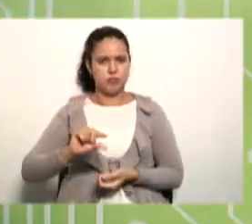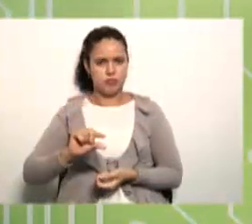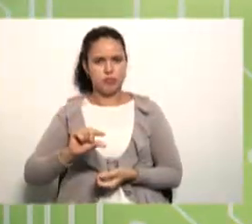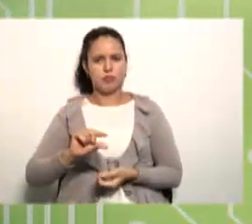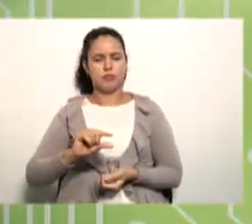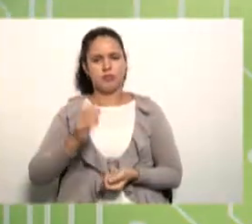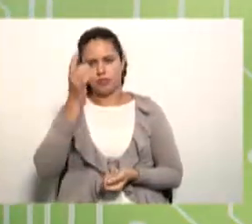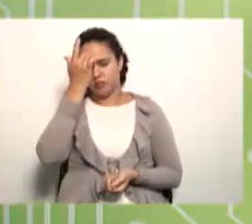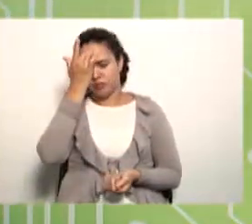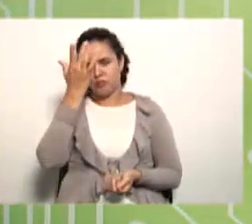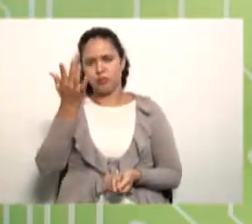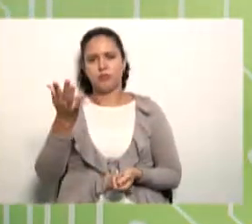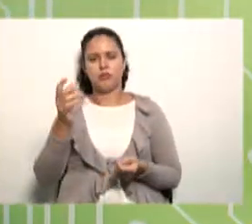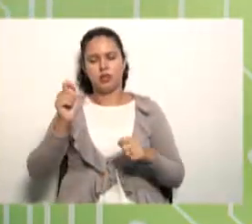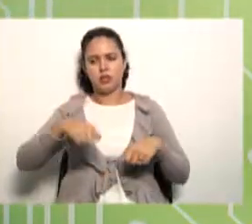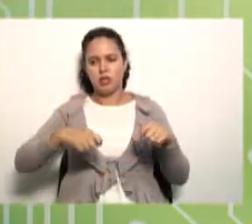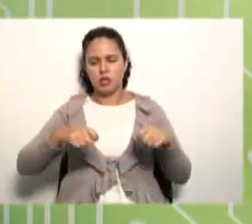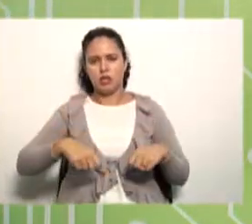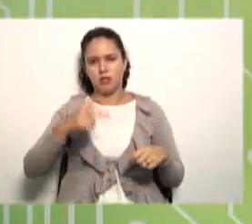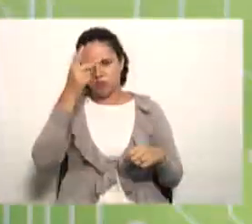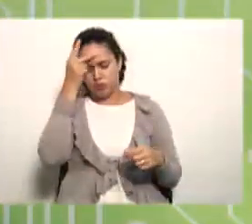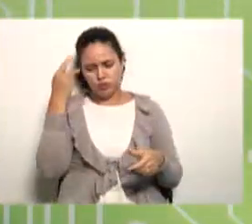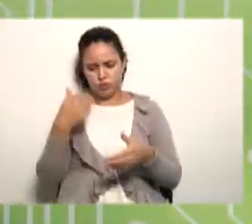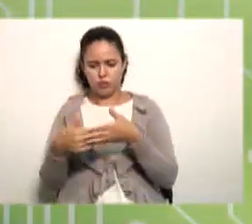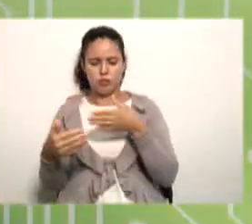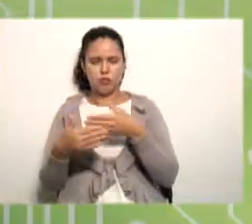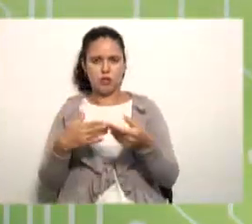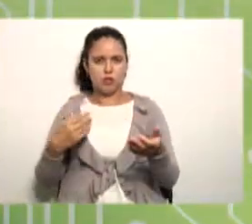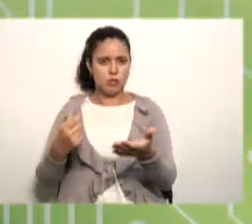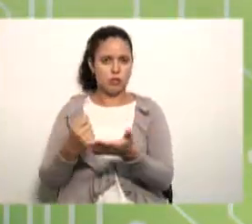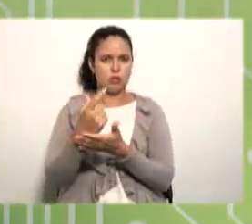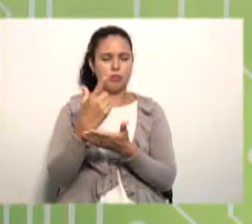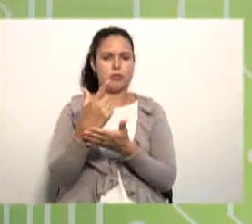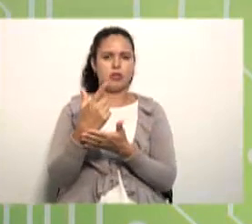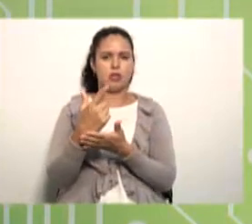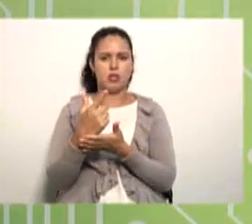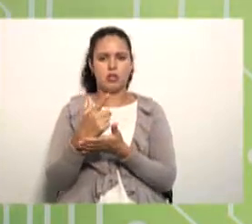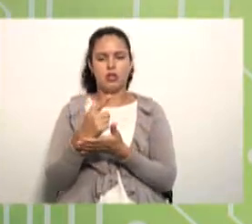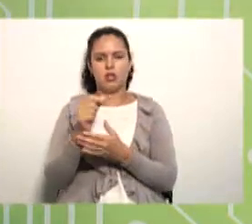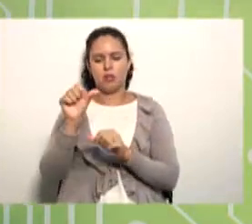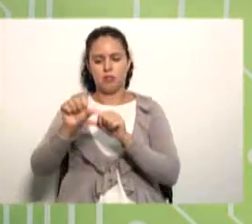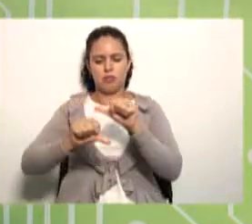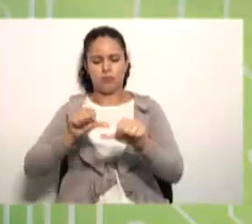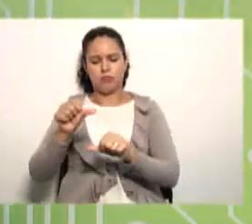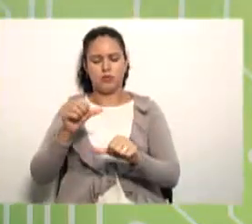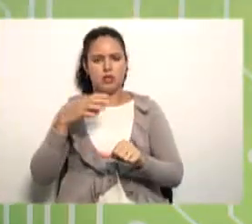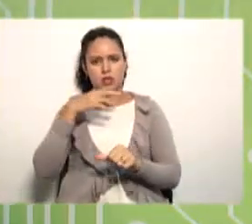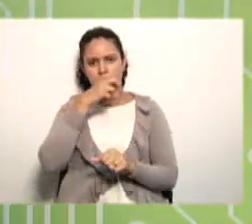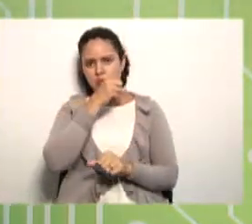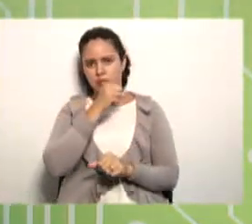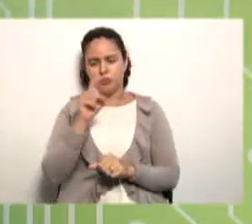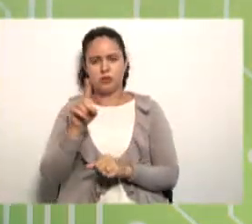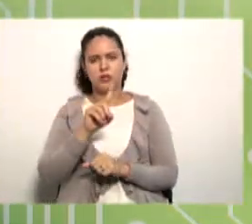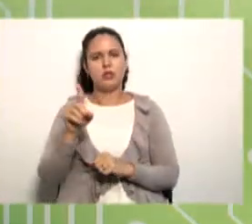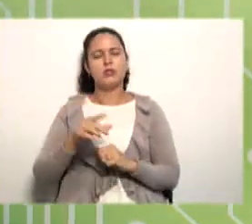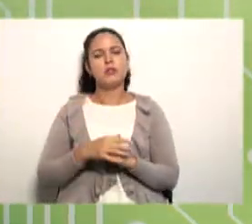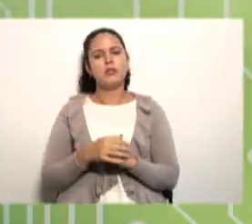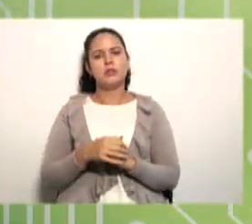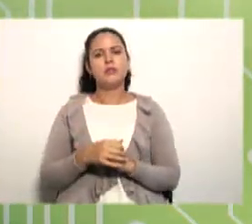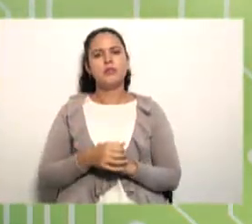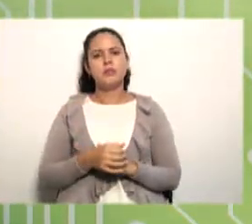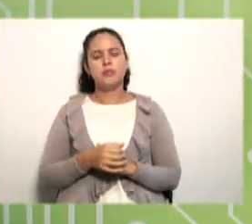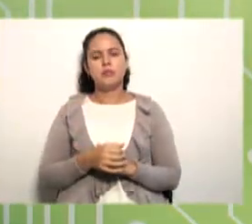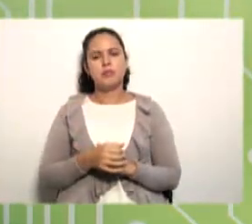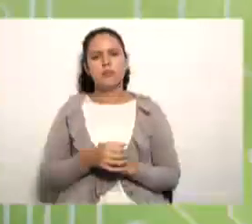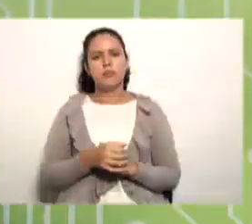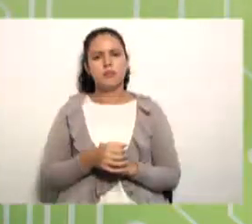baixos, não são bastante acessíveis, né? Eles não flutuam muito, não sobem muito rápido. Pelo contrário, a gente vai ter uma outra estrutura quando a gente